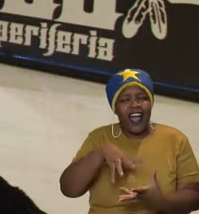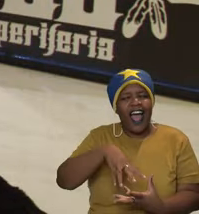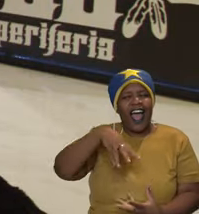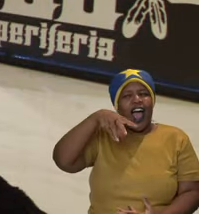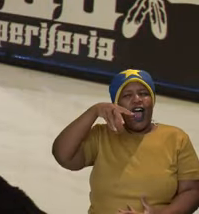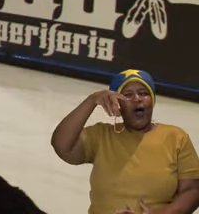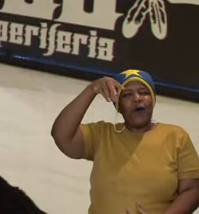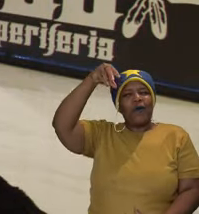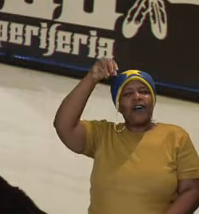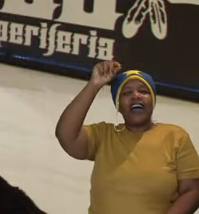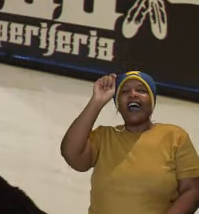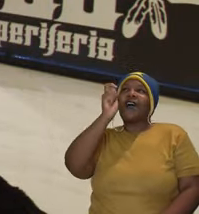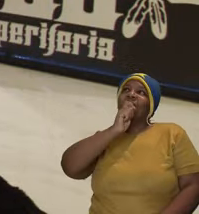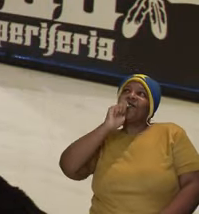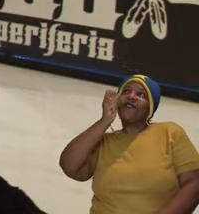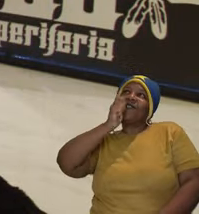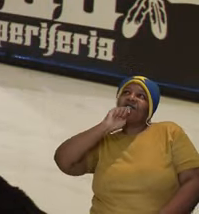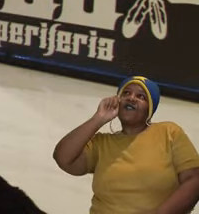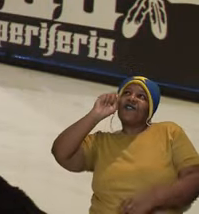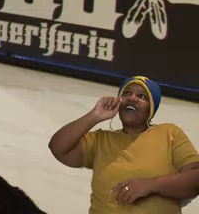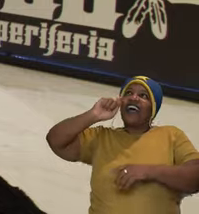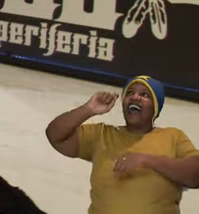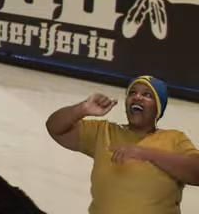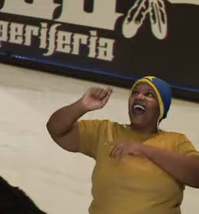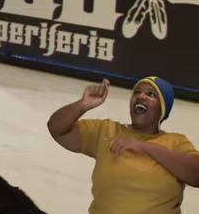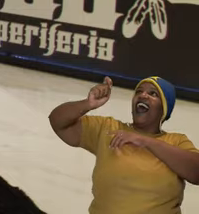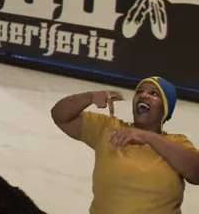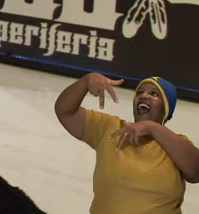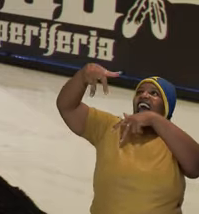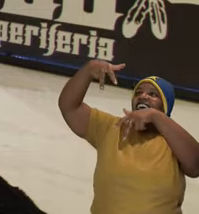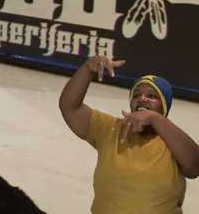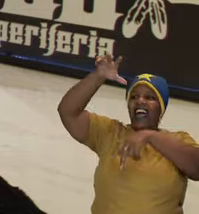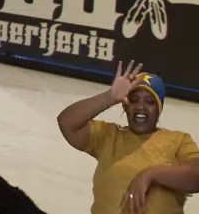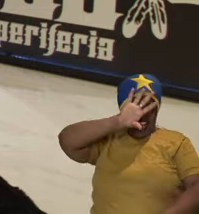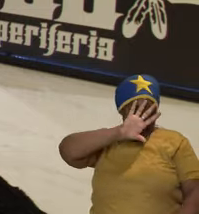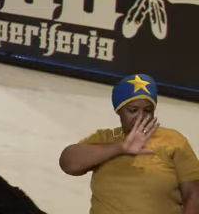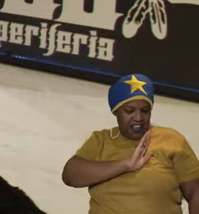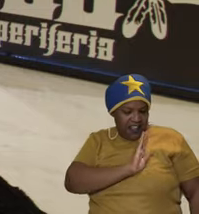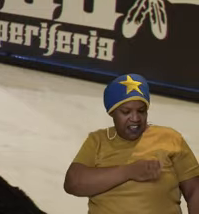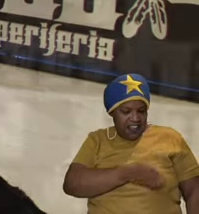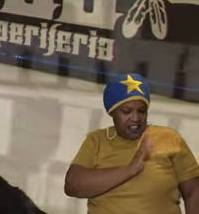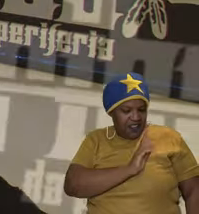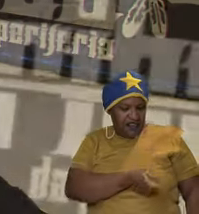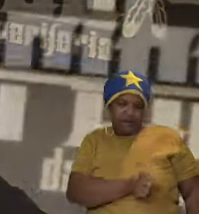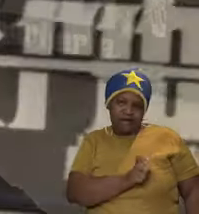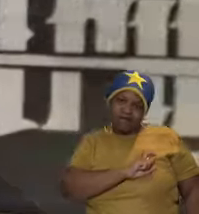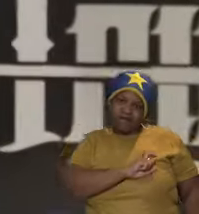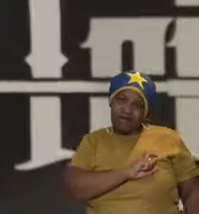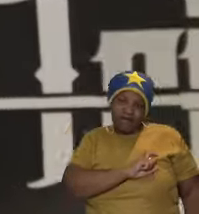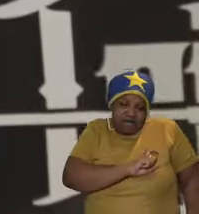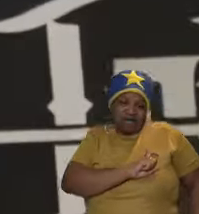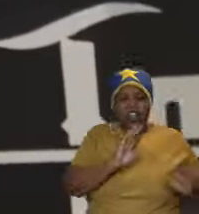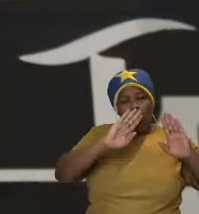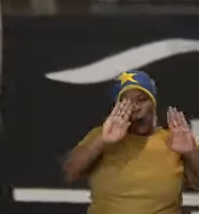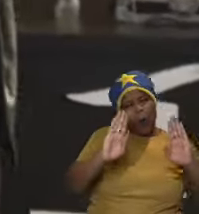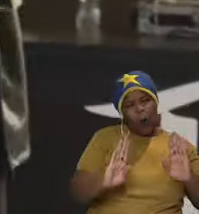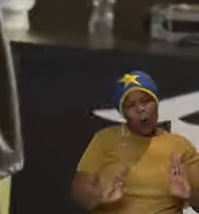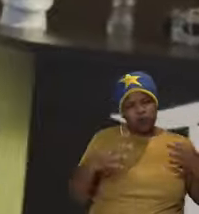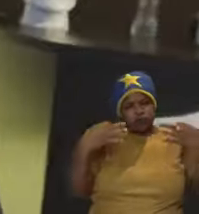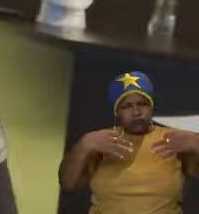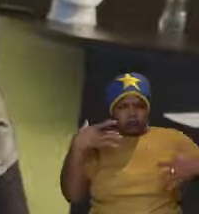pipa voada e coração de margarita gelada. Corpo de Patrícia, mente